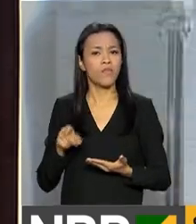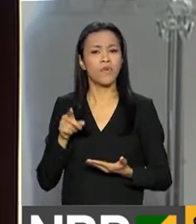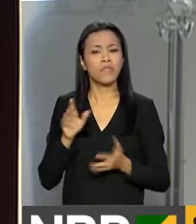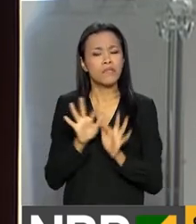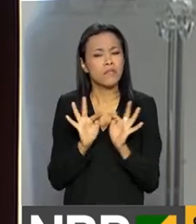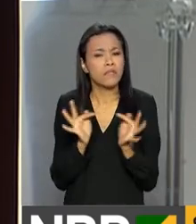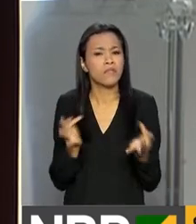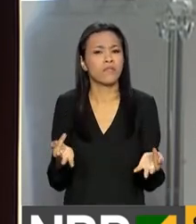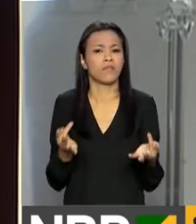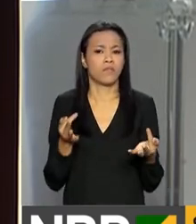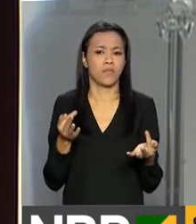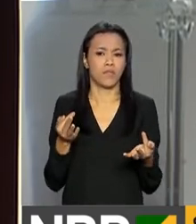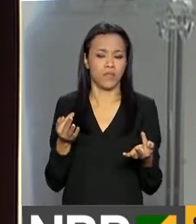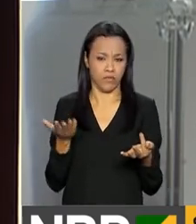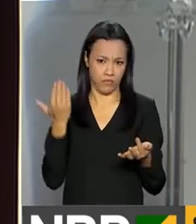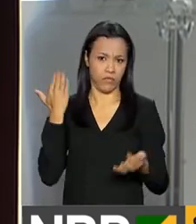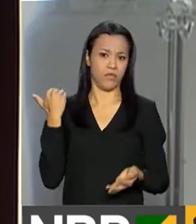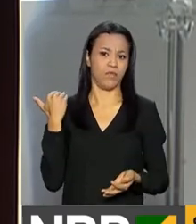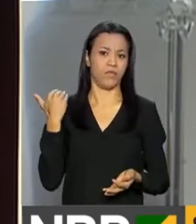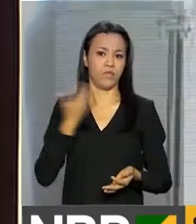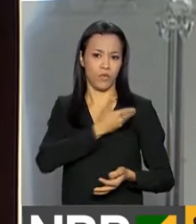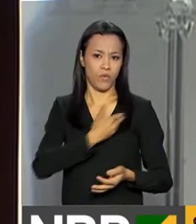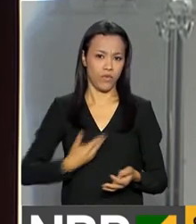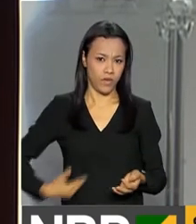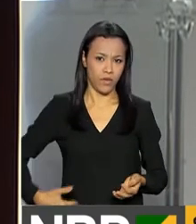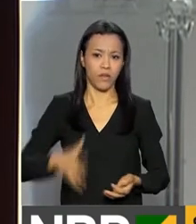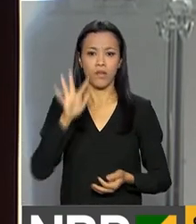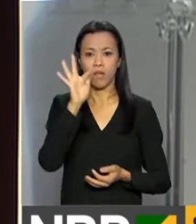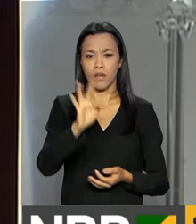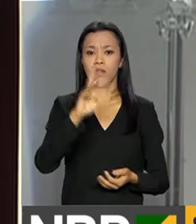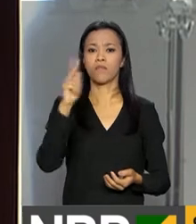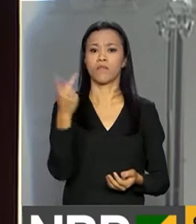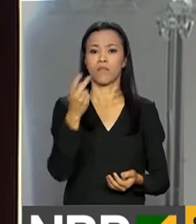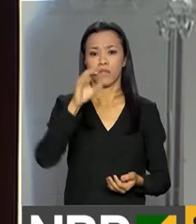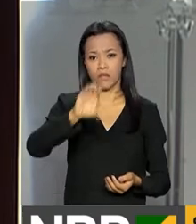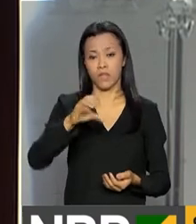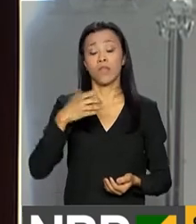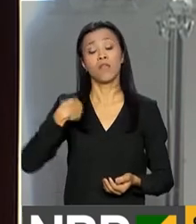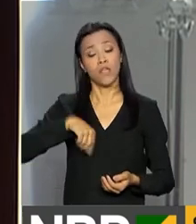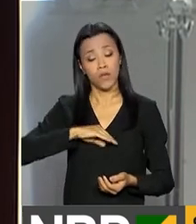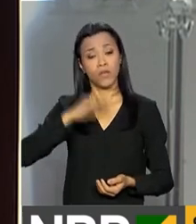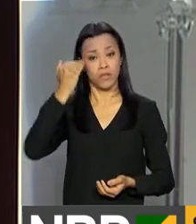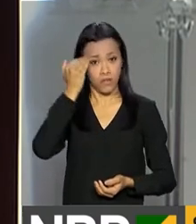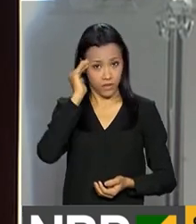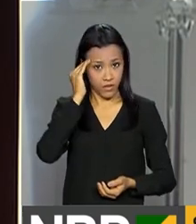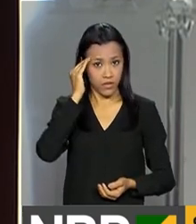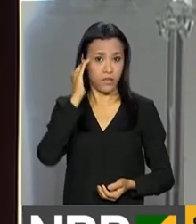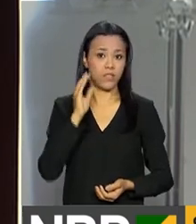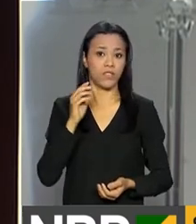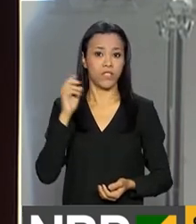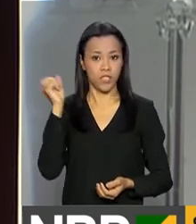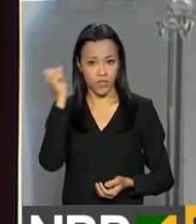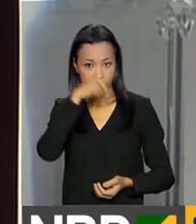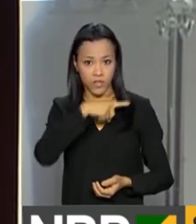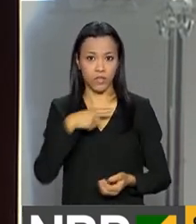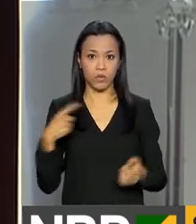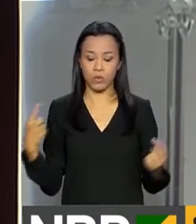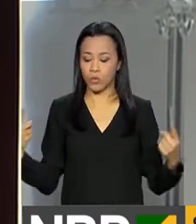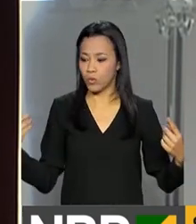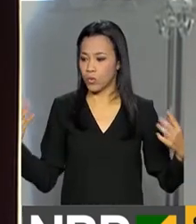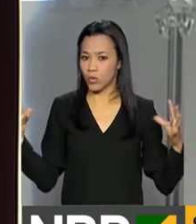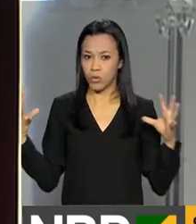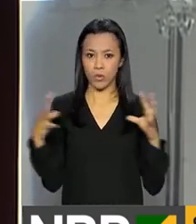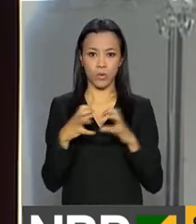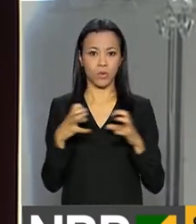governo também, e nós entendemos as dificuldades dos governos, de conflitos principalmente